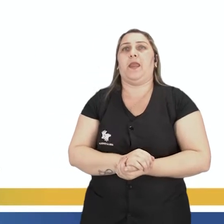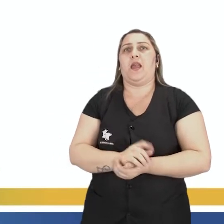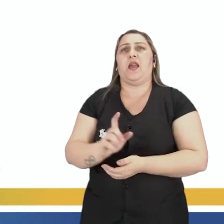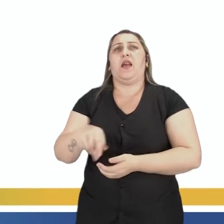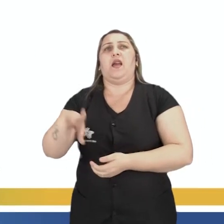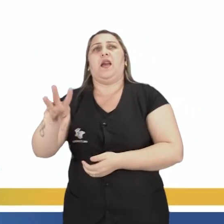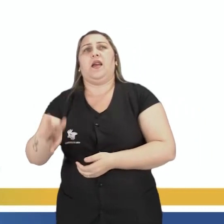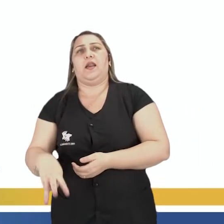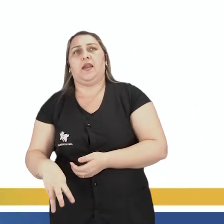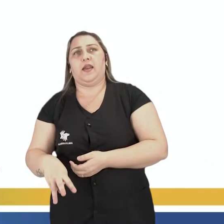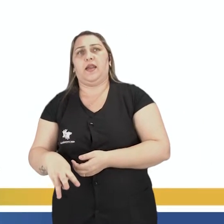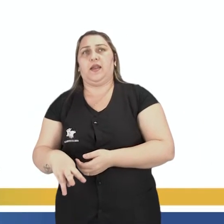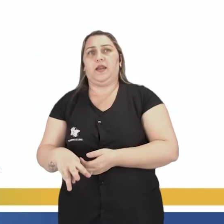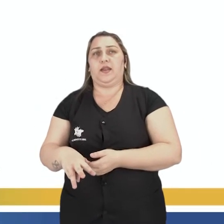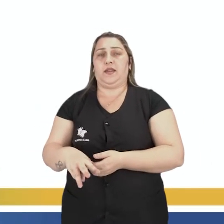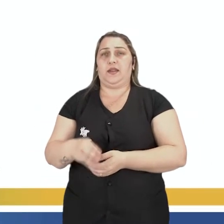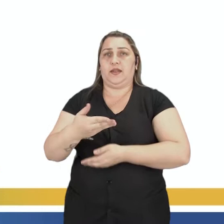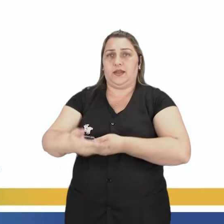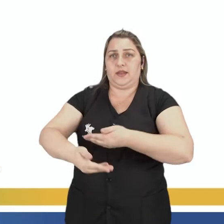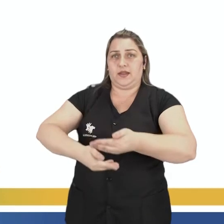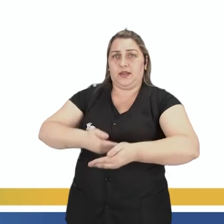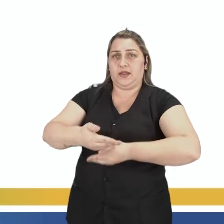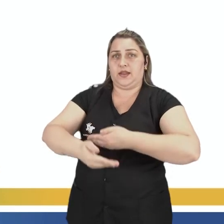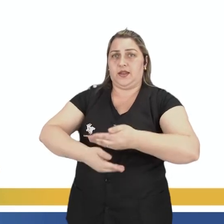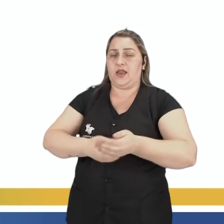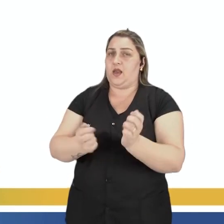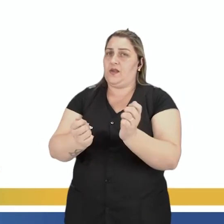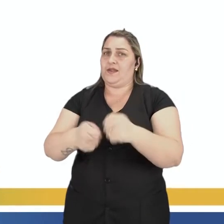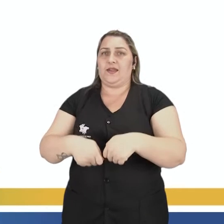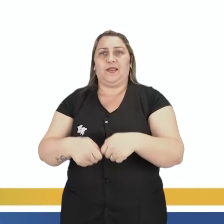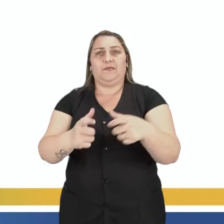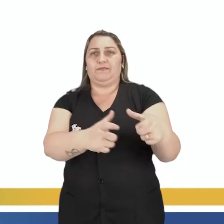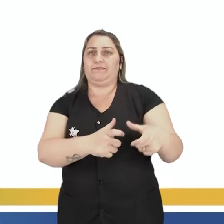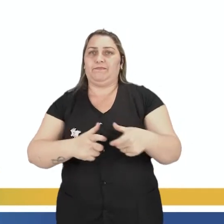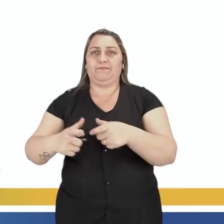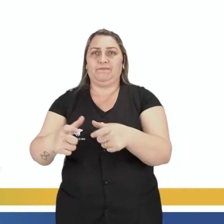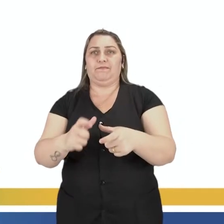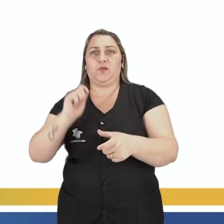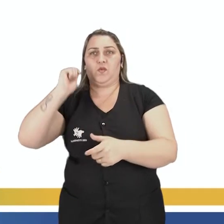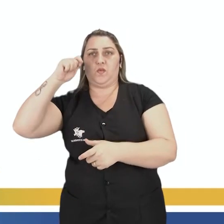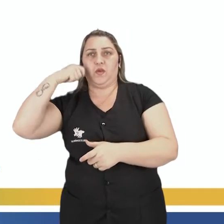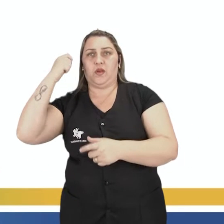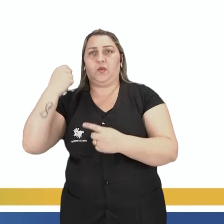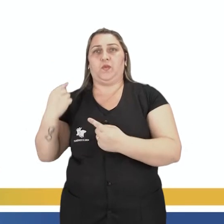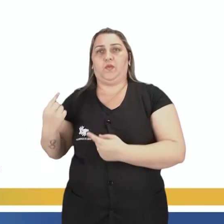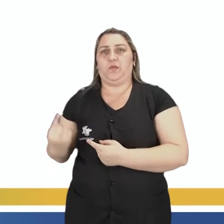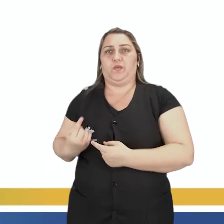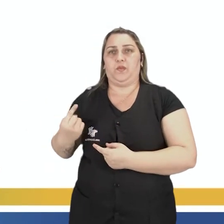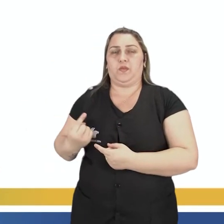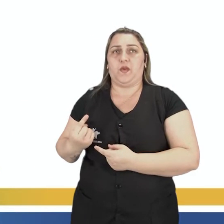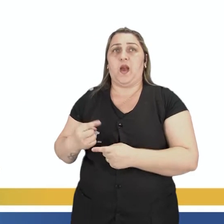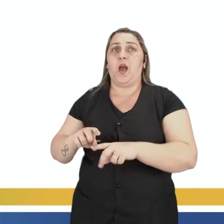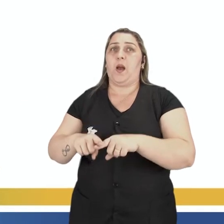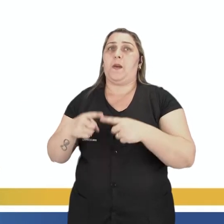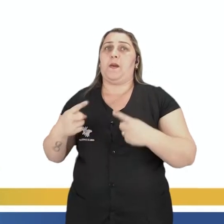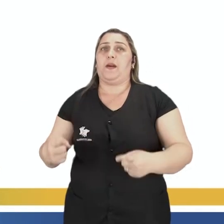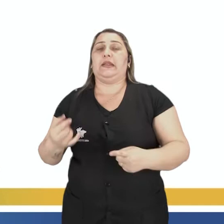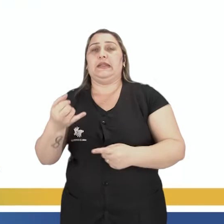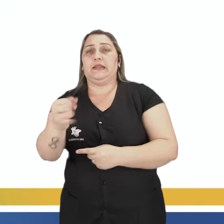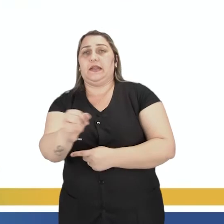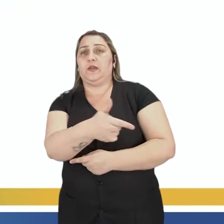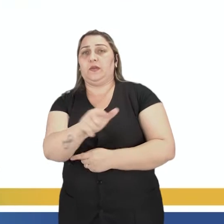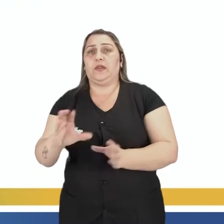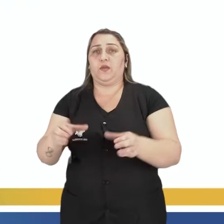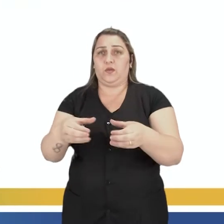aplauso. Sem esta interação, não há lugar para o ator individualmente, pois sem o funcionamento